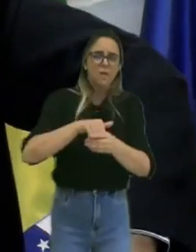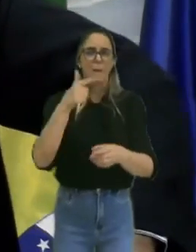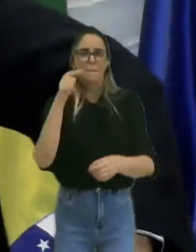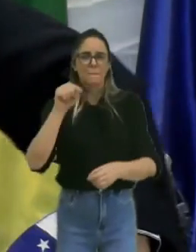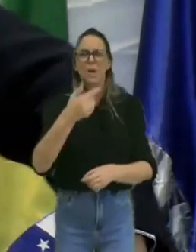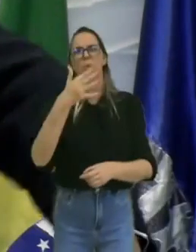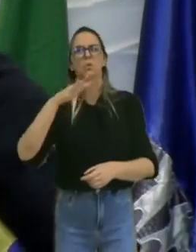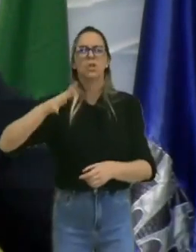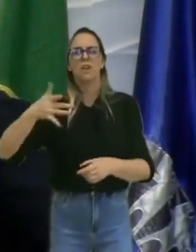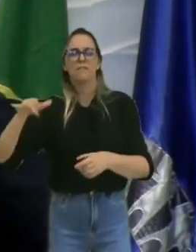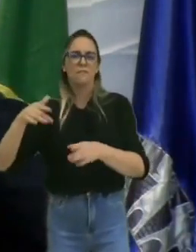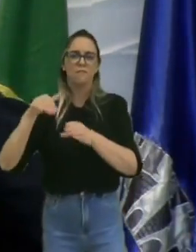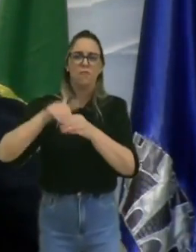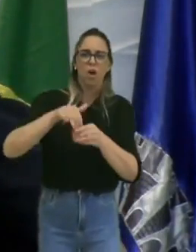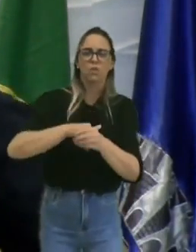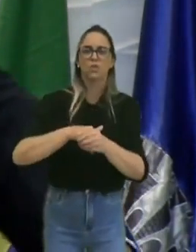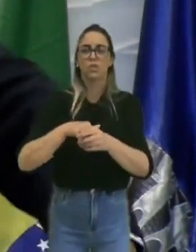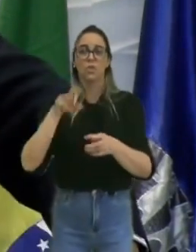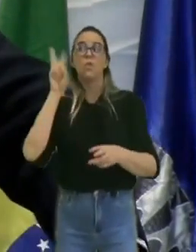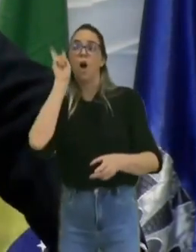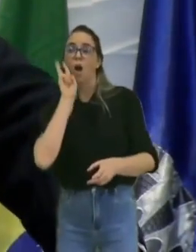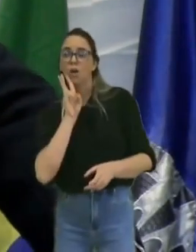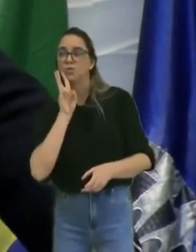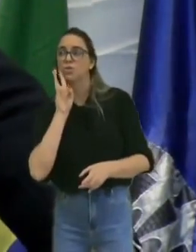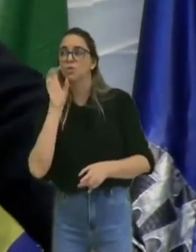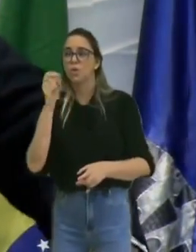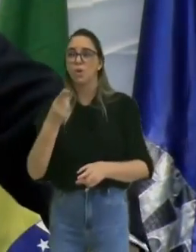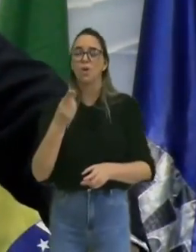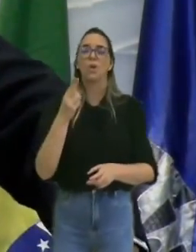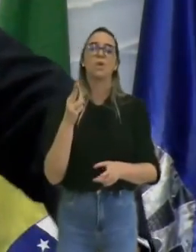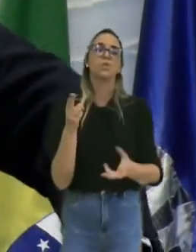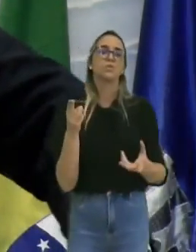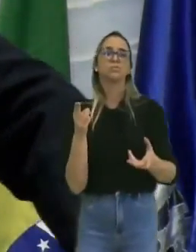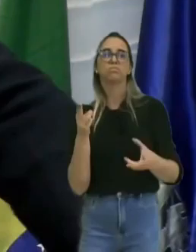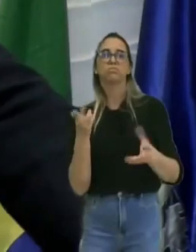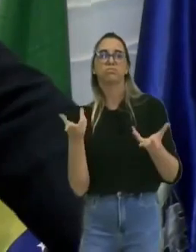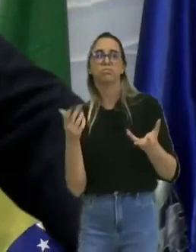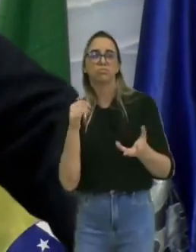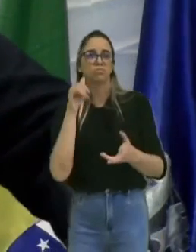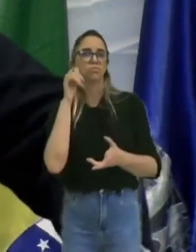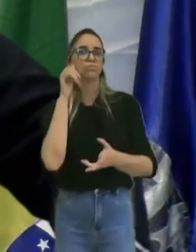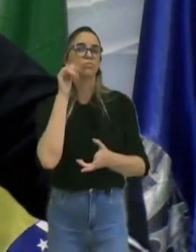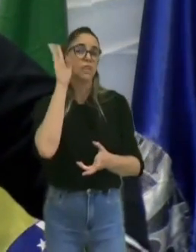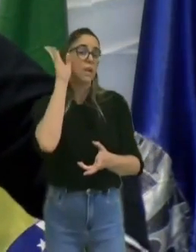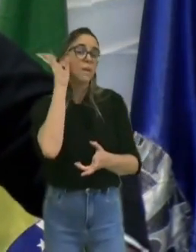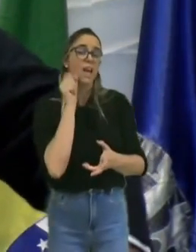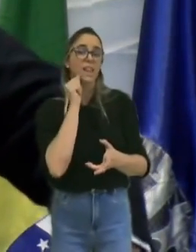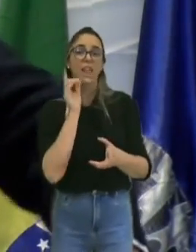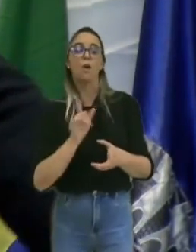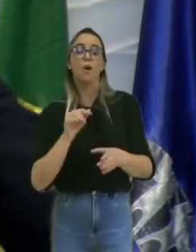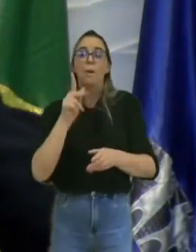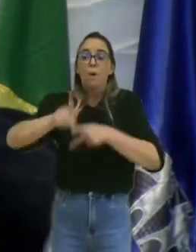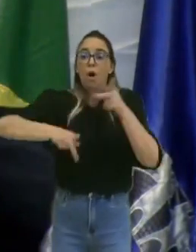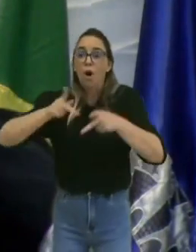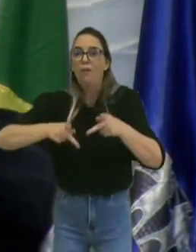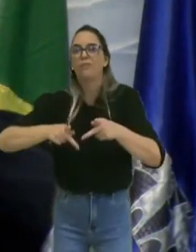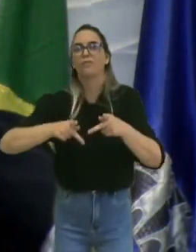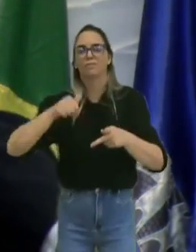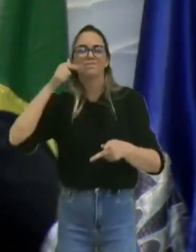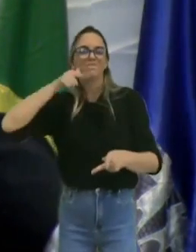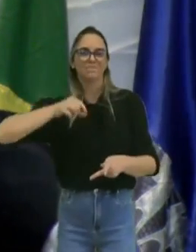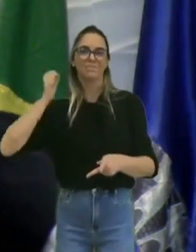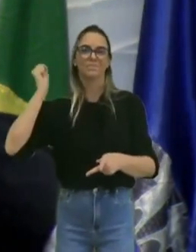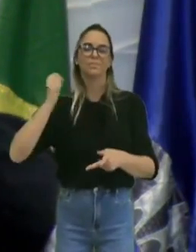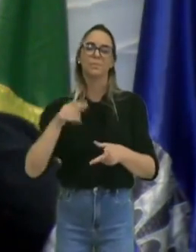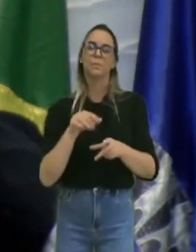Batité, Zé de Almeida, Débora, nem Washington. Quem me botou foi a população, não foi juiz, não foi promotor não, porra. Quem me botou foi o povo. E pergunta a esse cabra que votou meu aí,